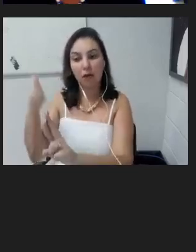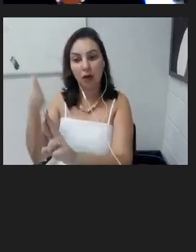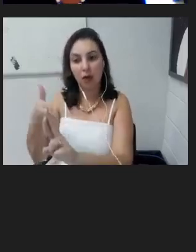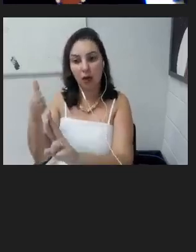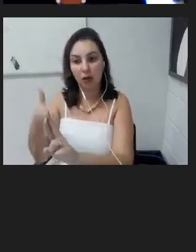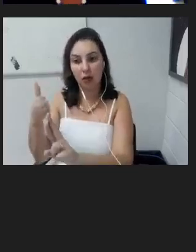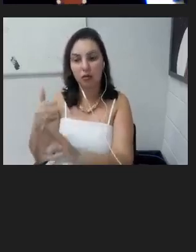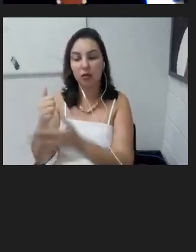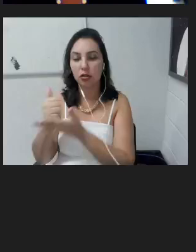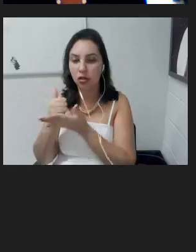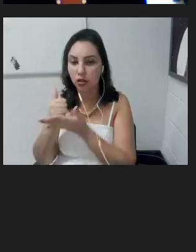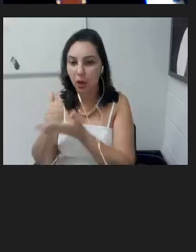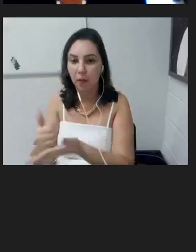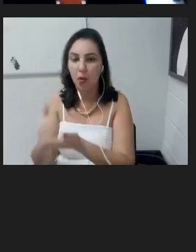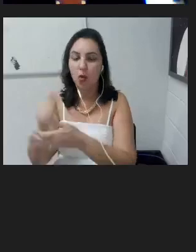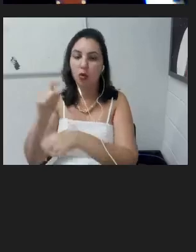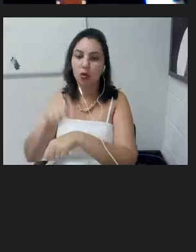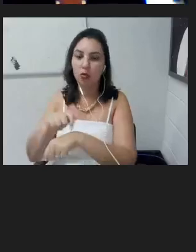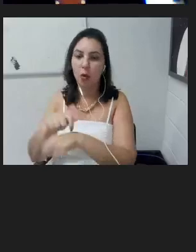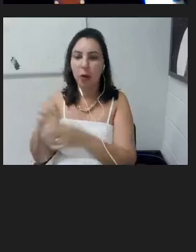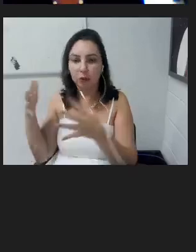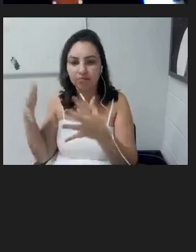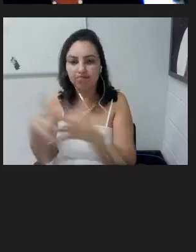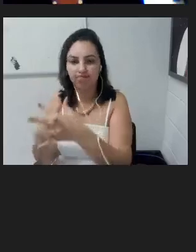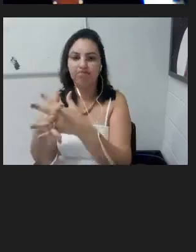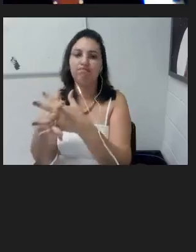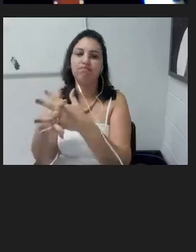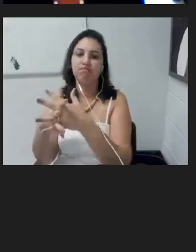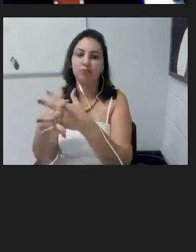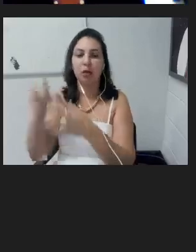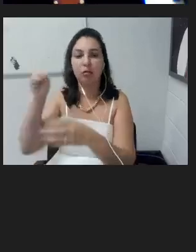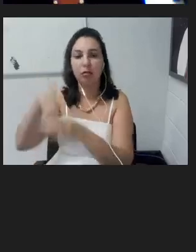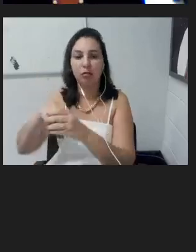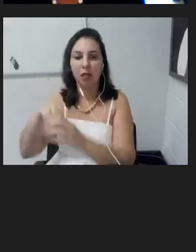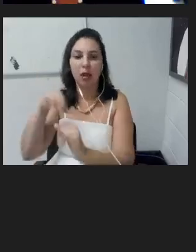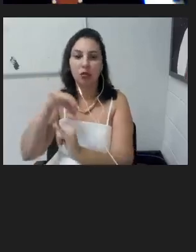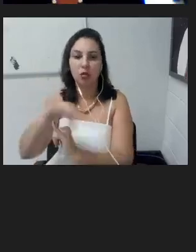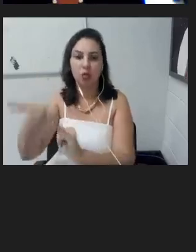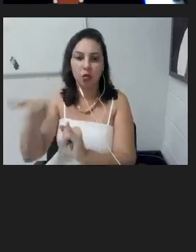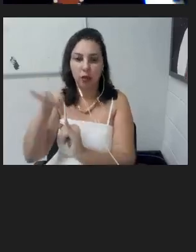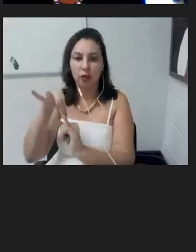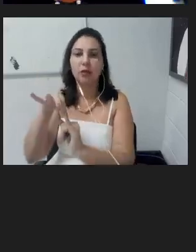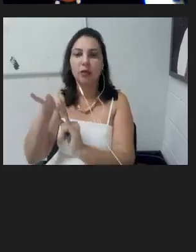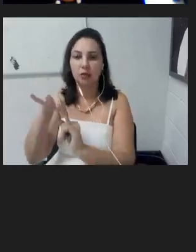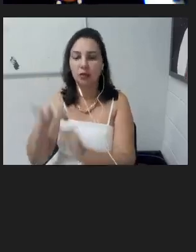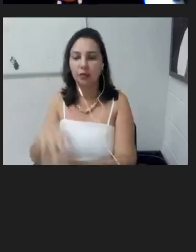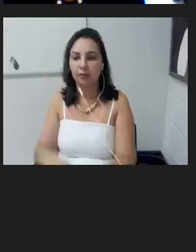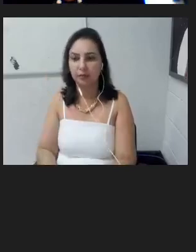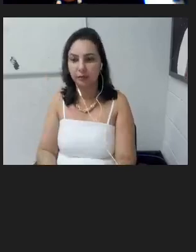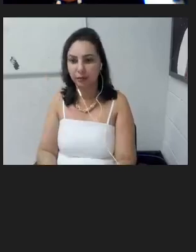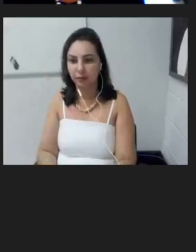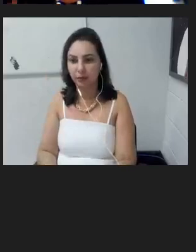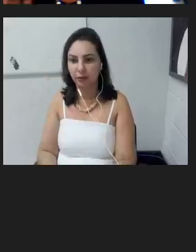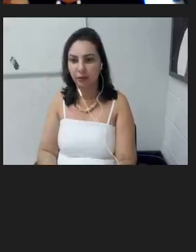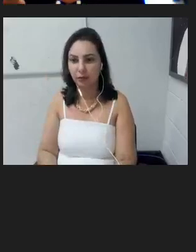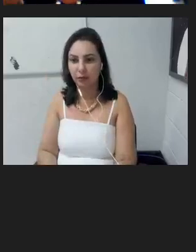de apoio no momento de crise dele dentro da instituição. Agora, é sempre